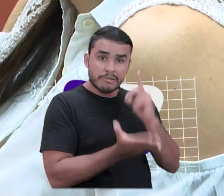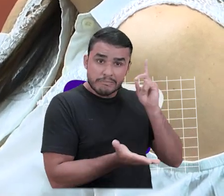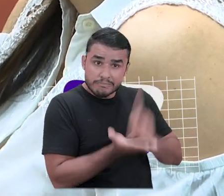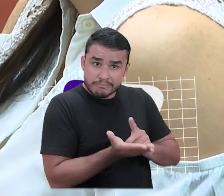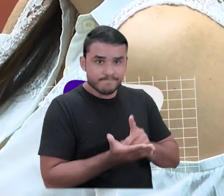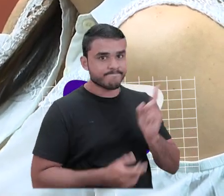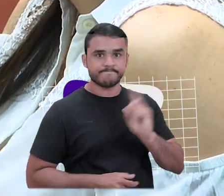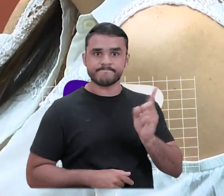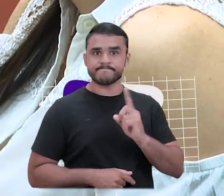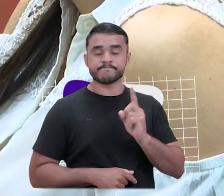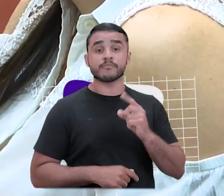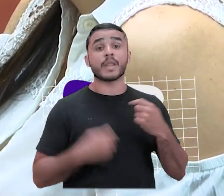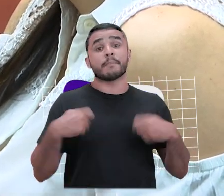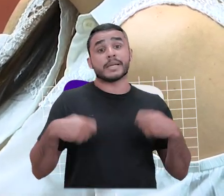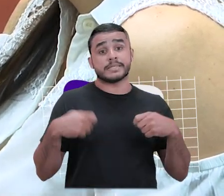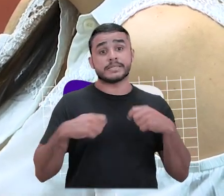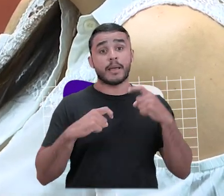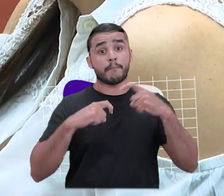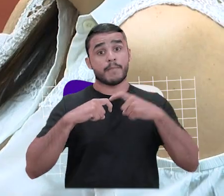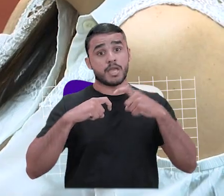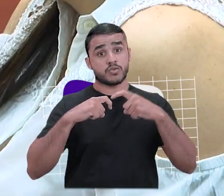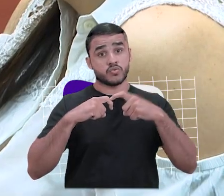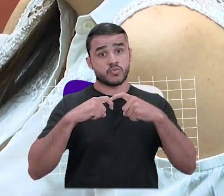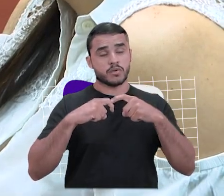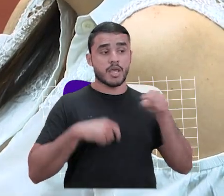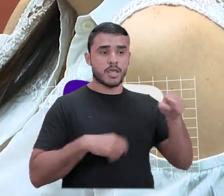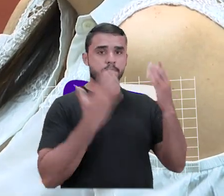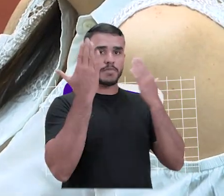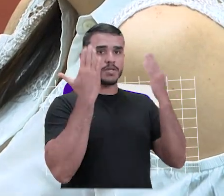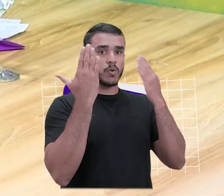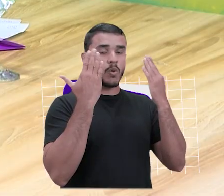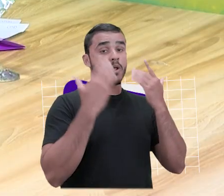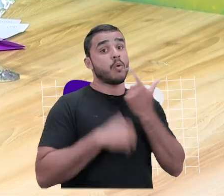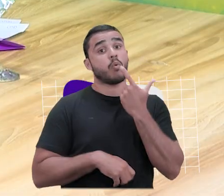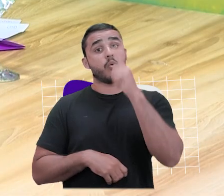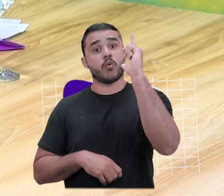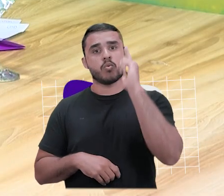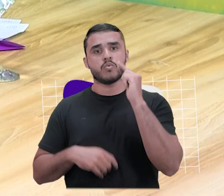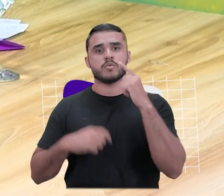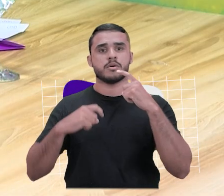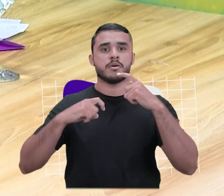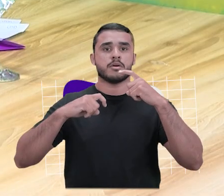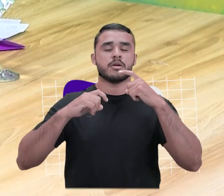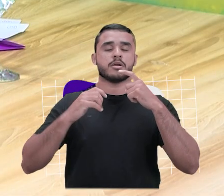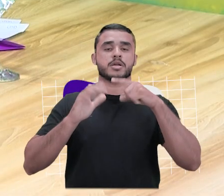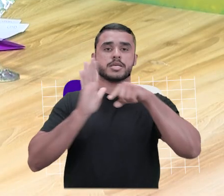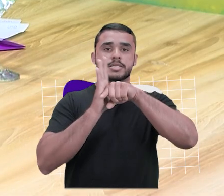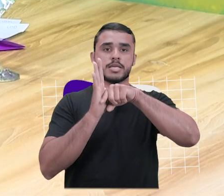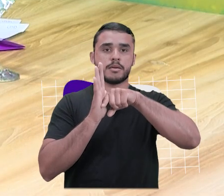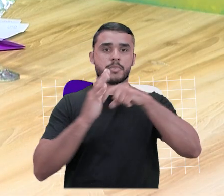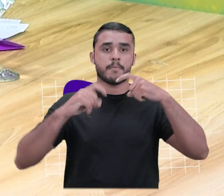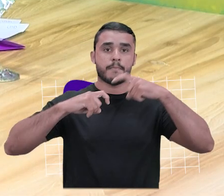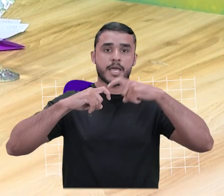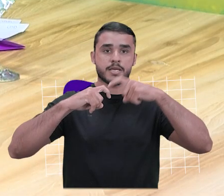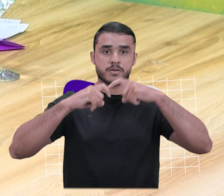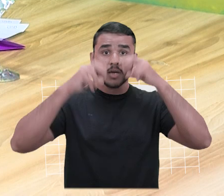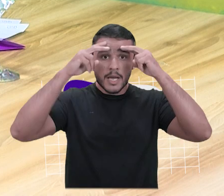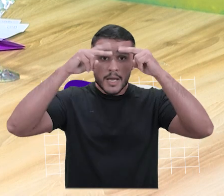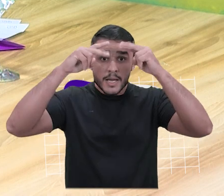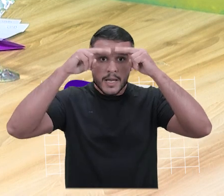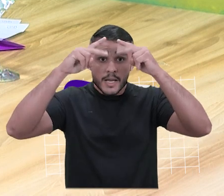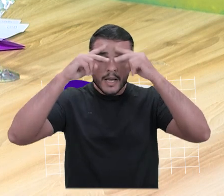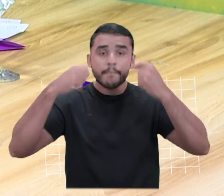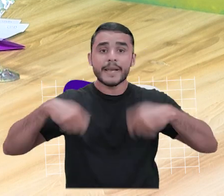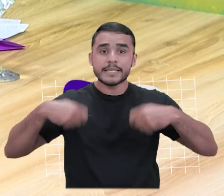tudo. Sim, sim. E aí, eu tive que correr atrás do médico. E aí, começaram a vir alguns problemas. Virou um périplo, né? Uma jornada atrás do